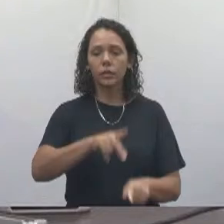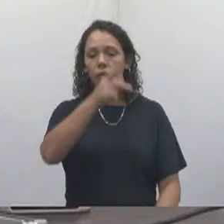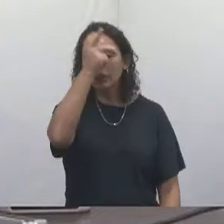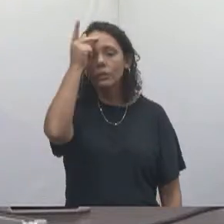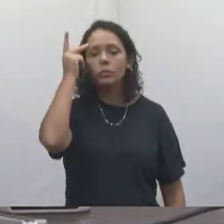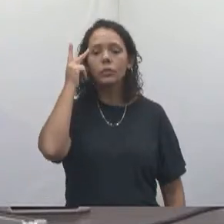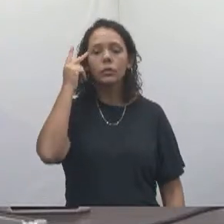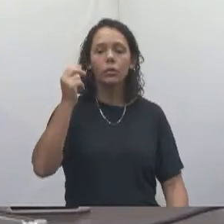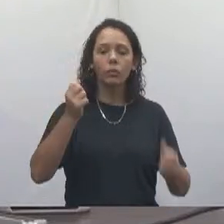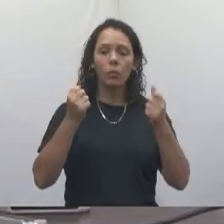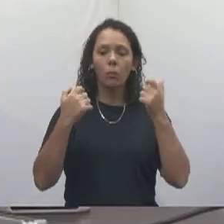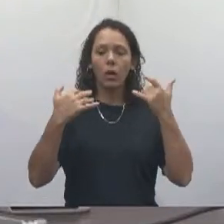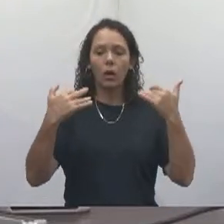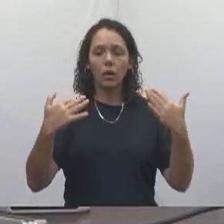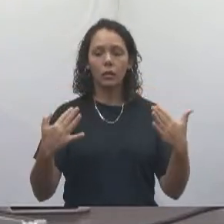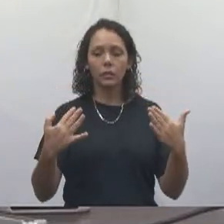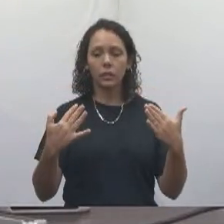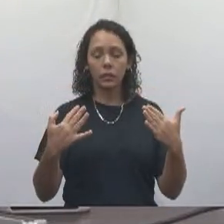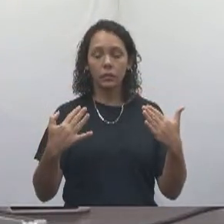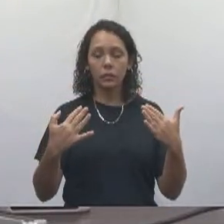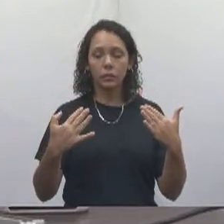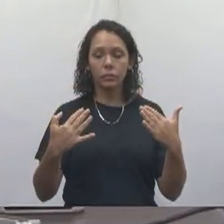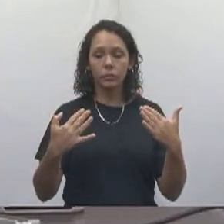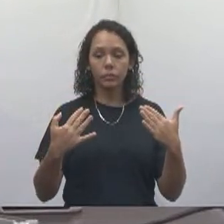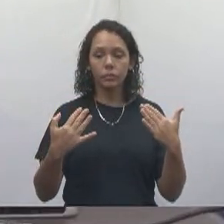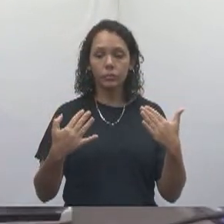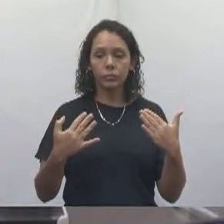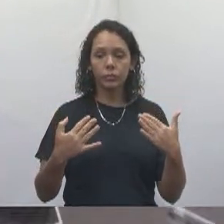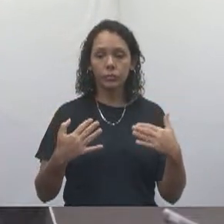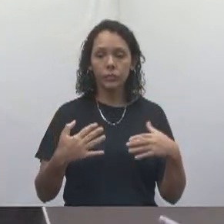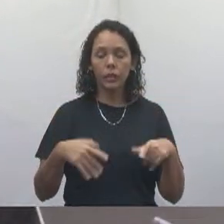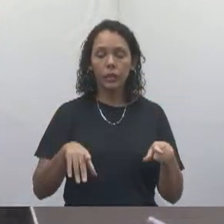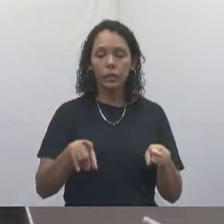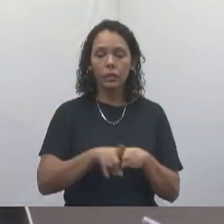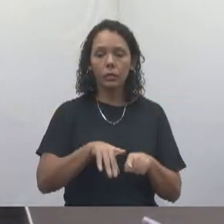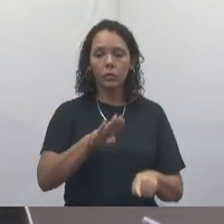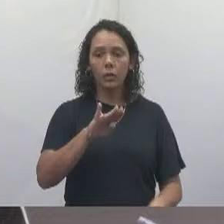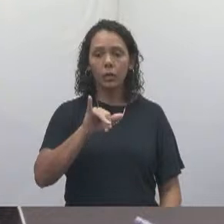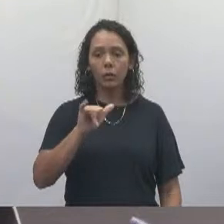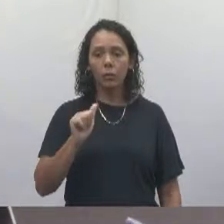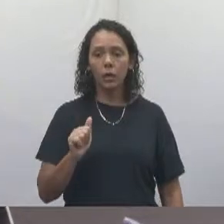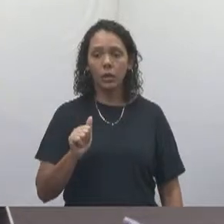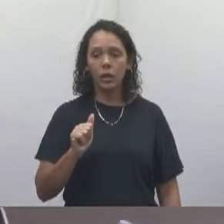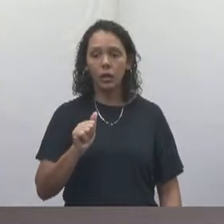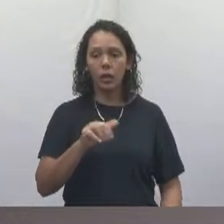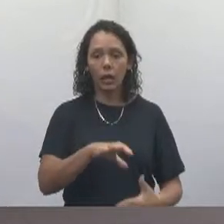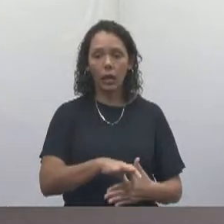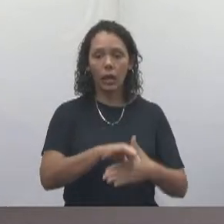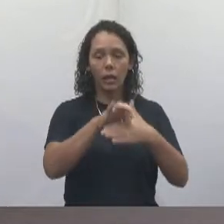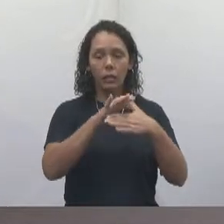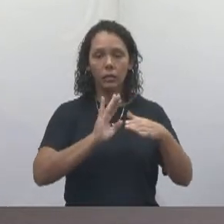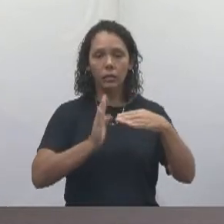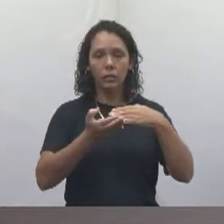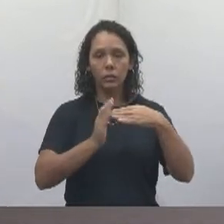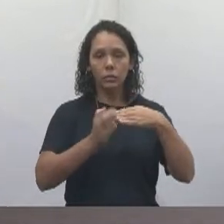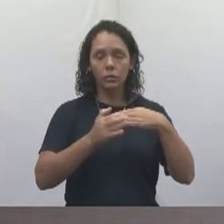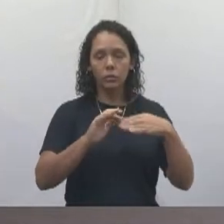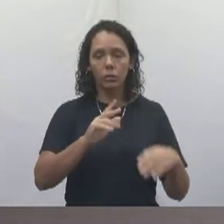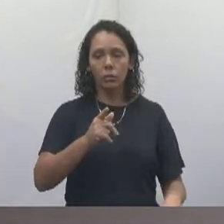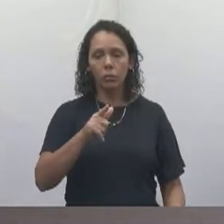da galeria, e o faço no nome da Bia, essa grande liderança lá do Parque Santo